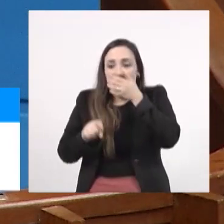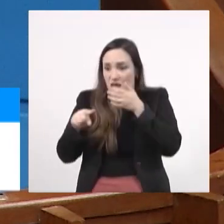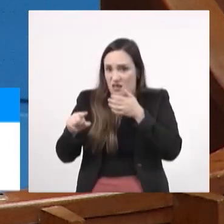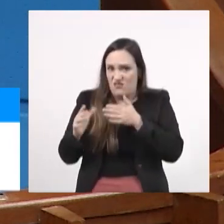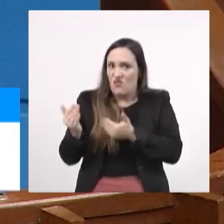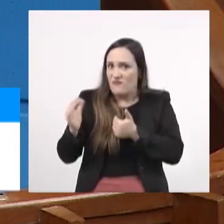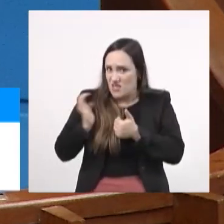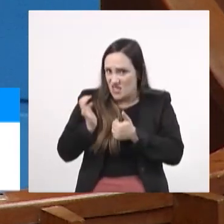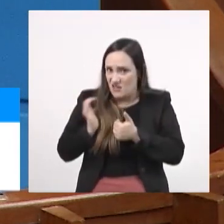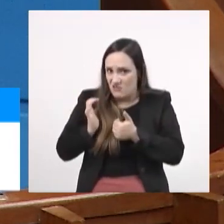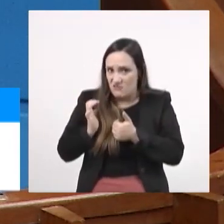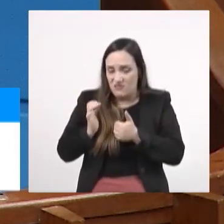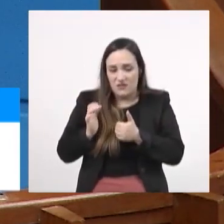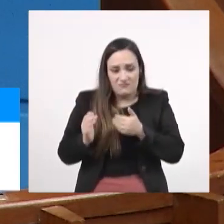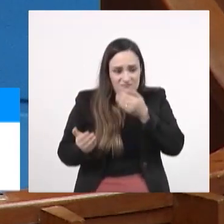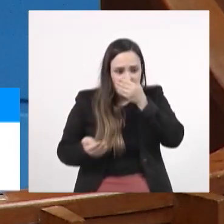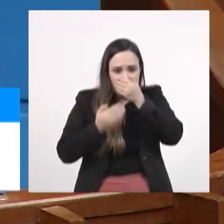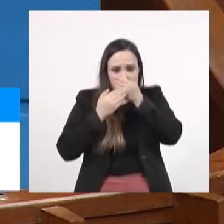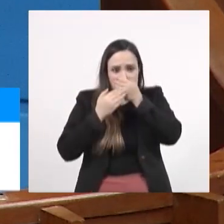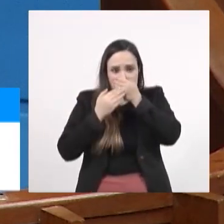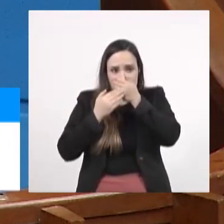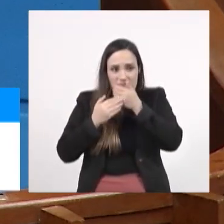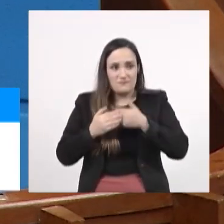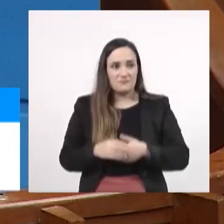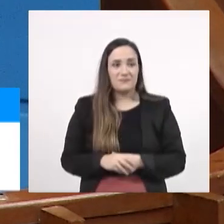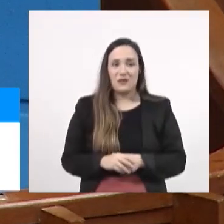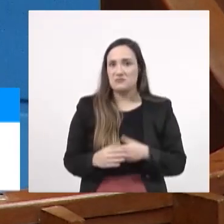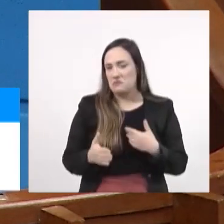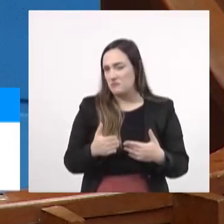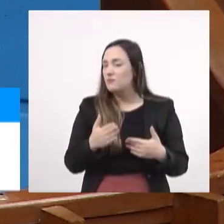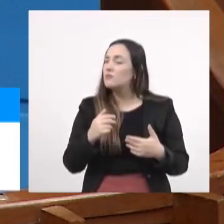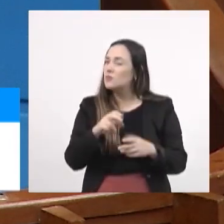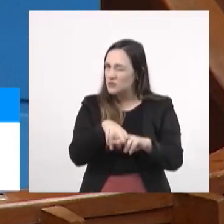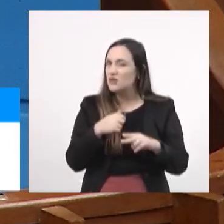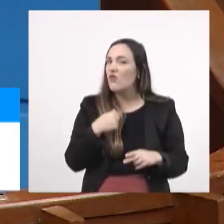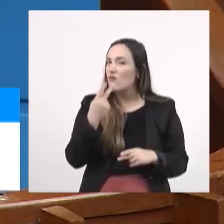estado, e esse crime não tem elite, não tem